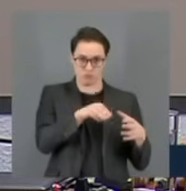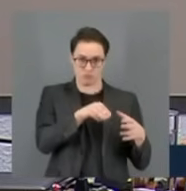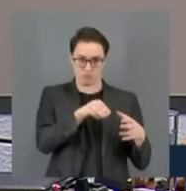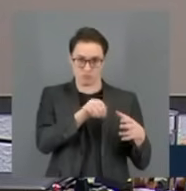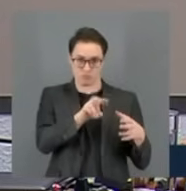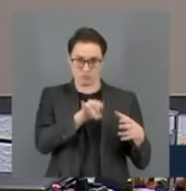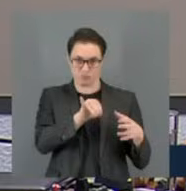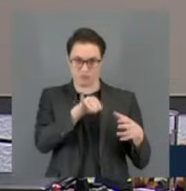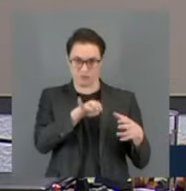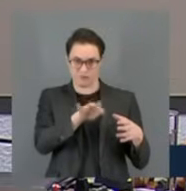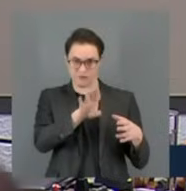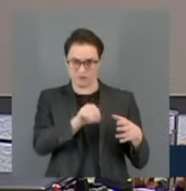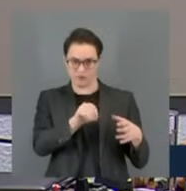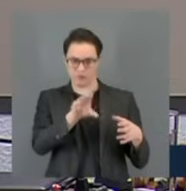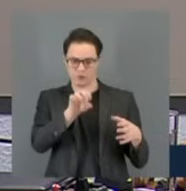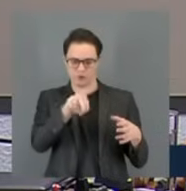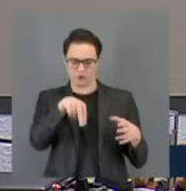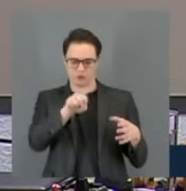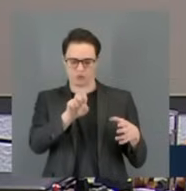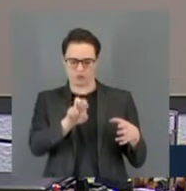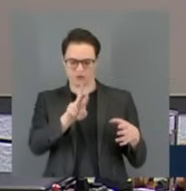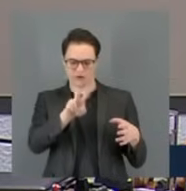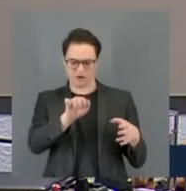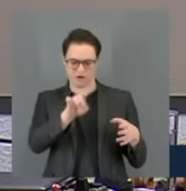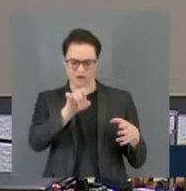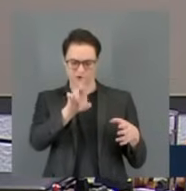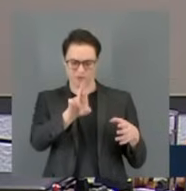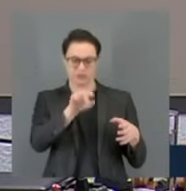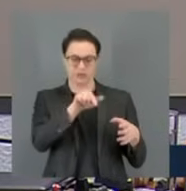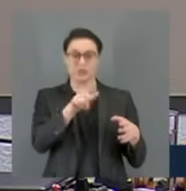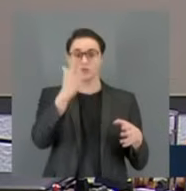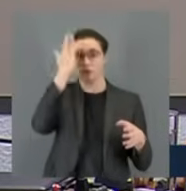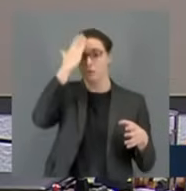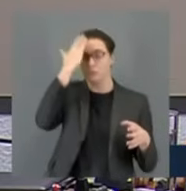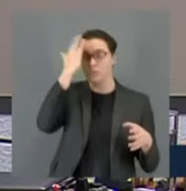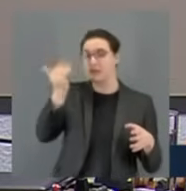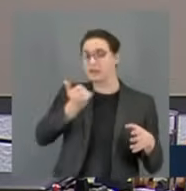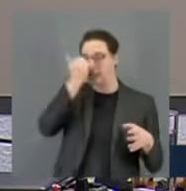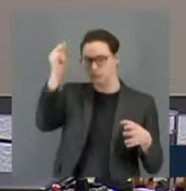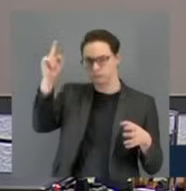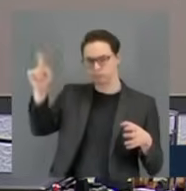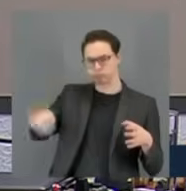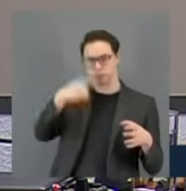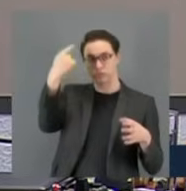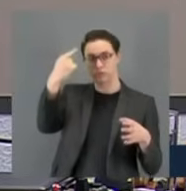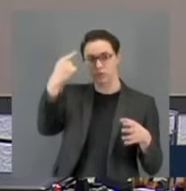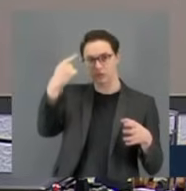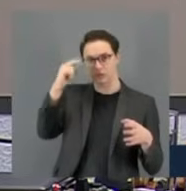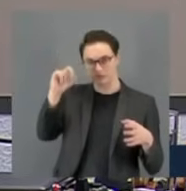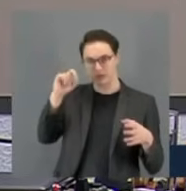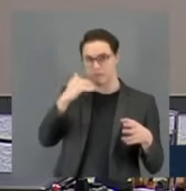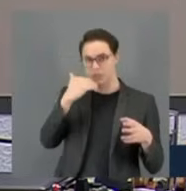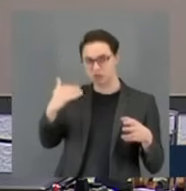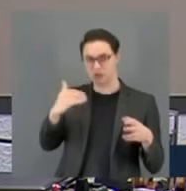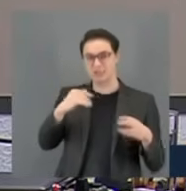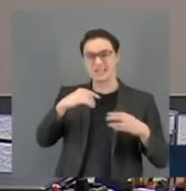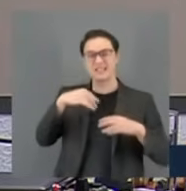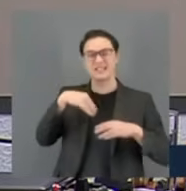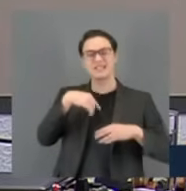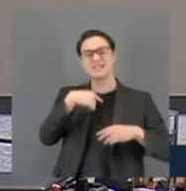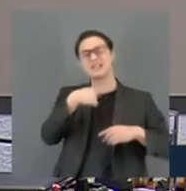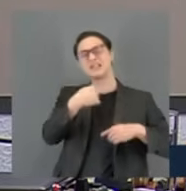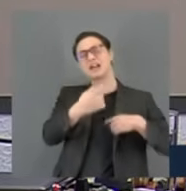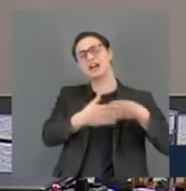soube que estava sendo vítima dessa medida de quebra de sigilo